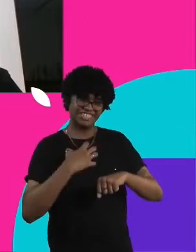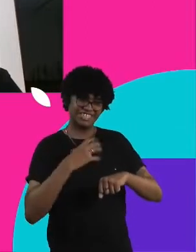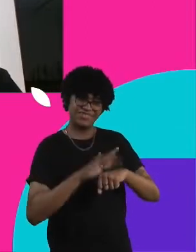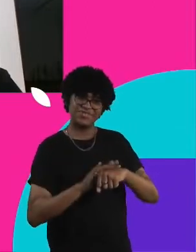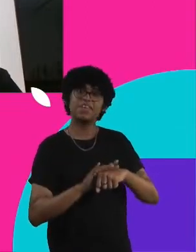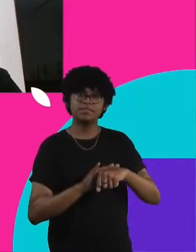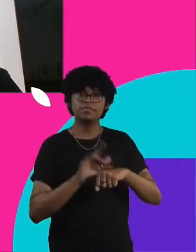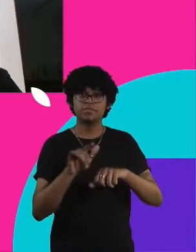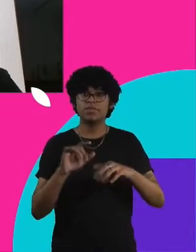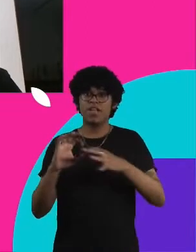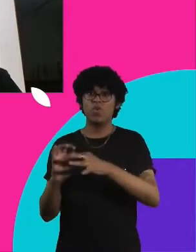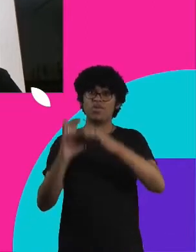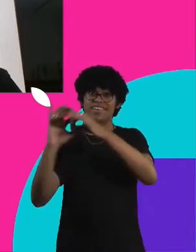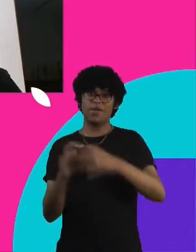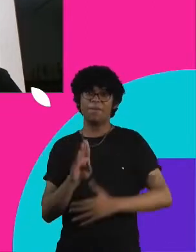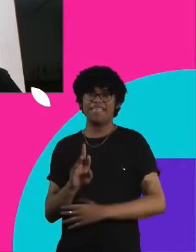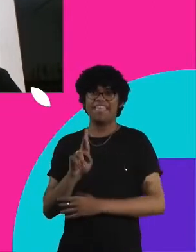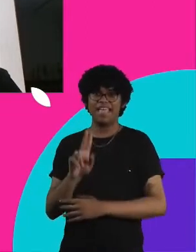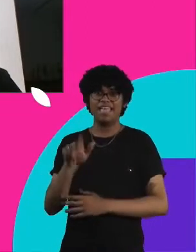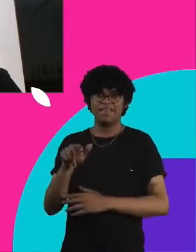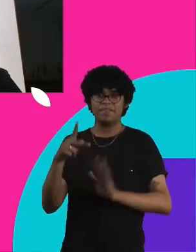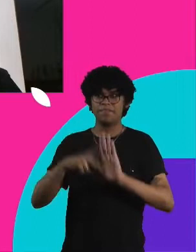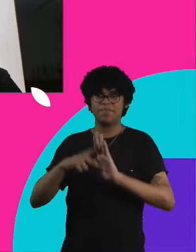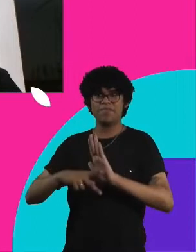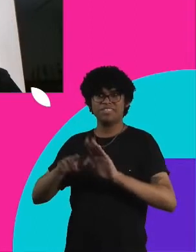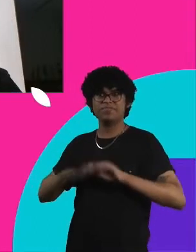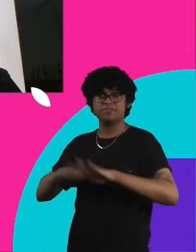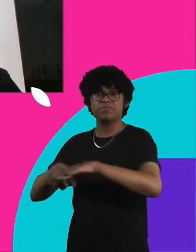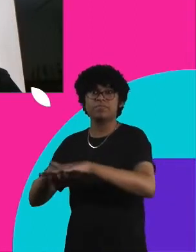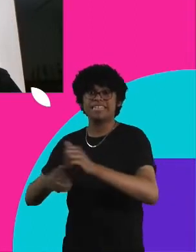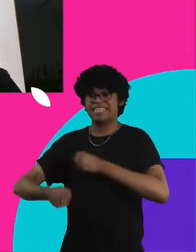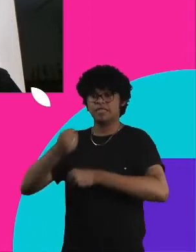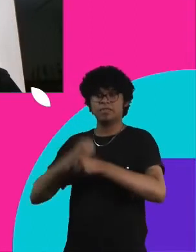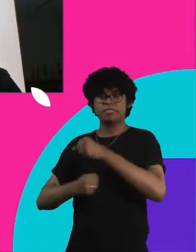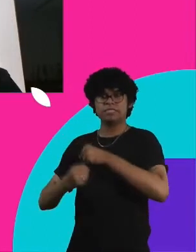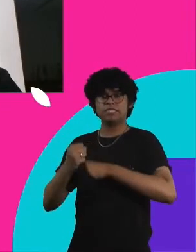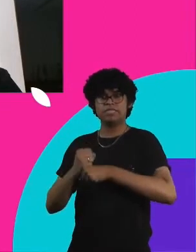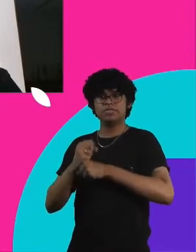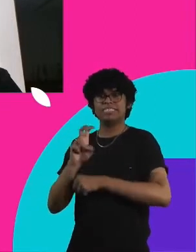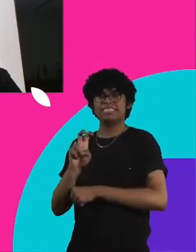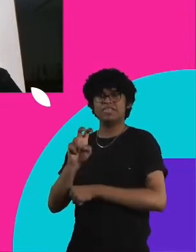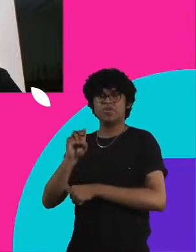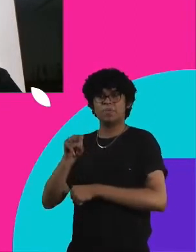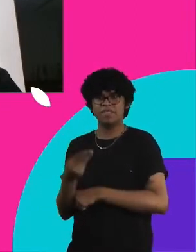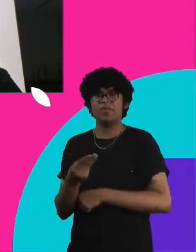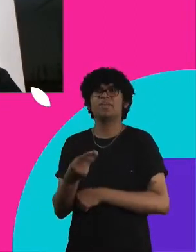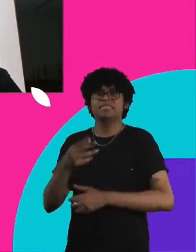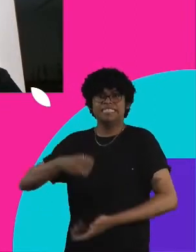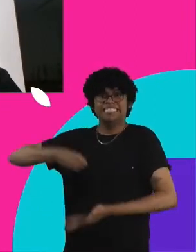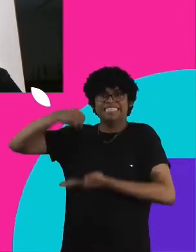BR, só no ano passado, foram arrecadados 5 milhões de cestas distribuídas, 3 mil voluntários, 9 milhões de